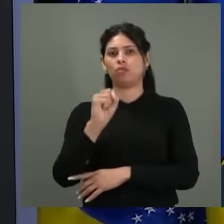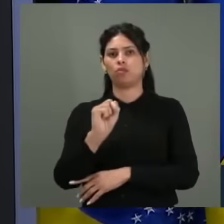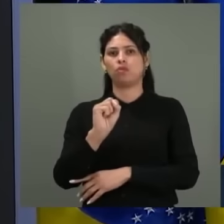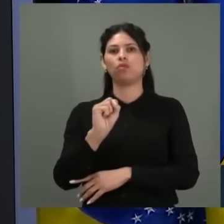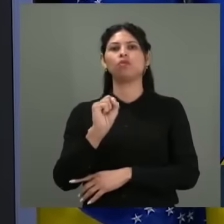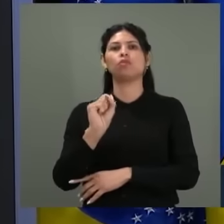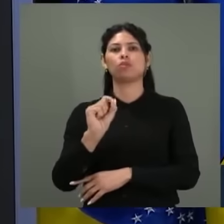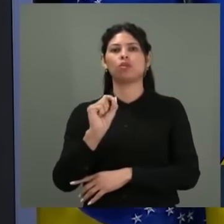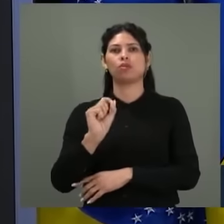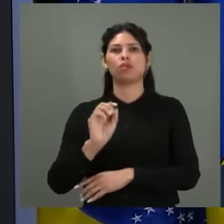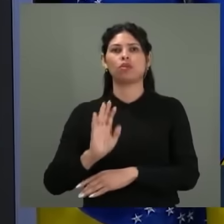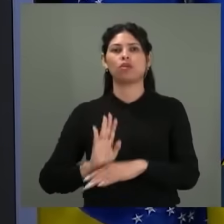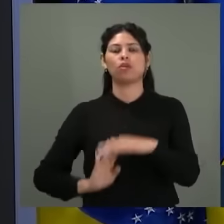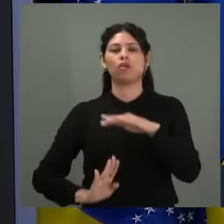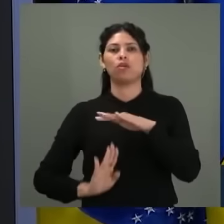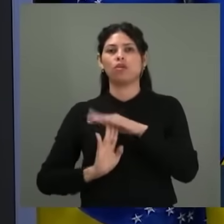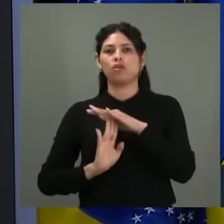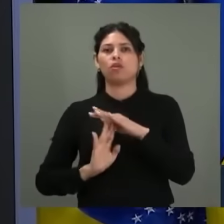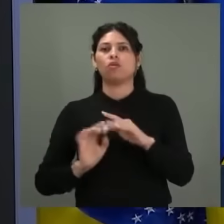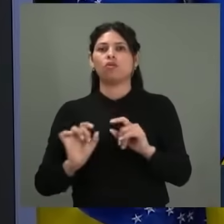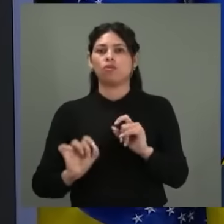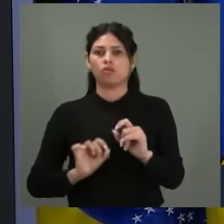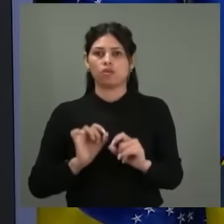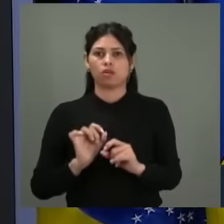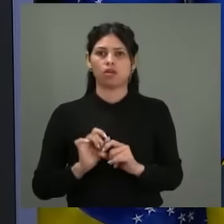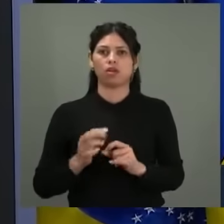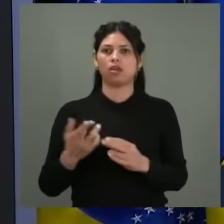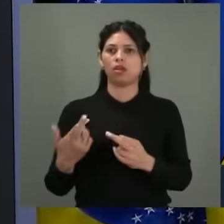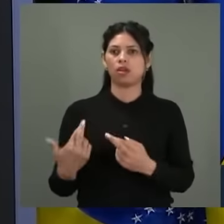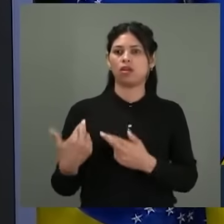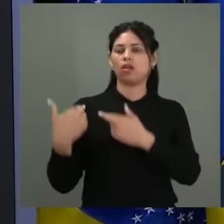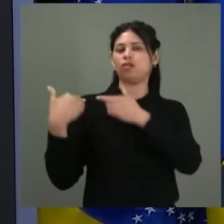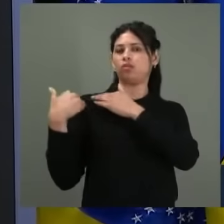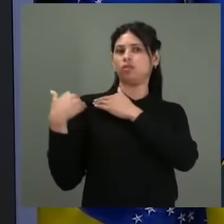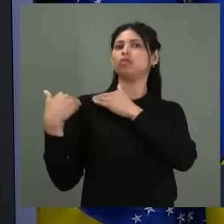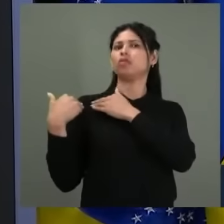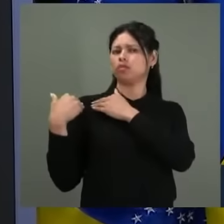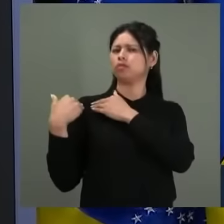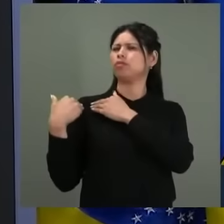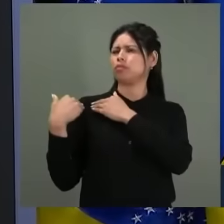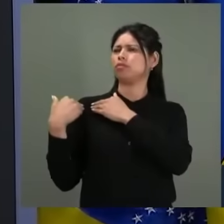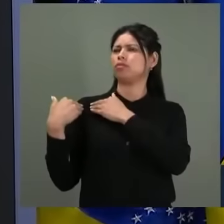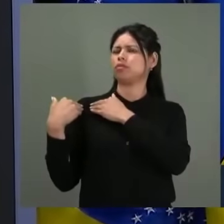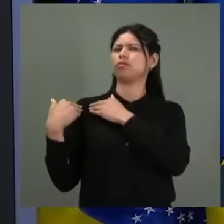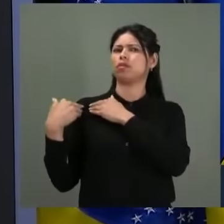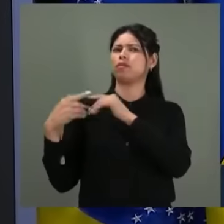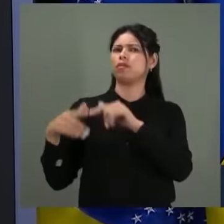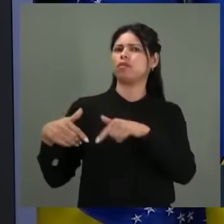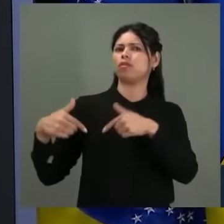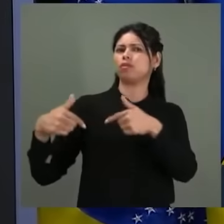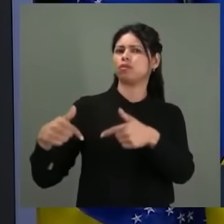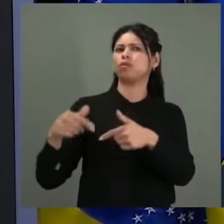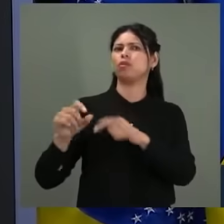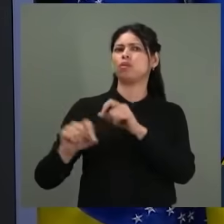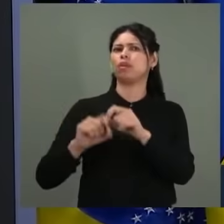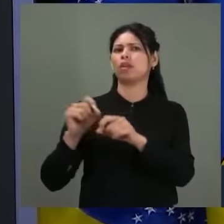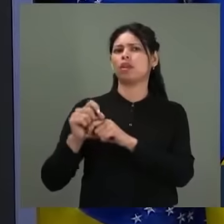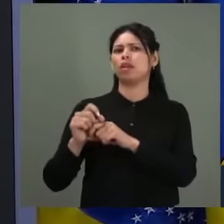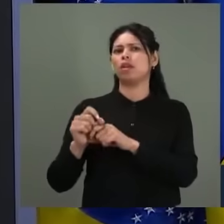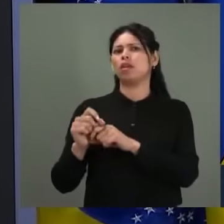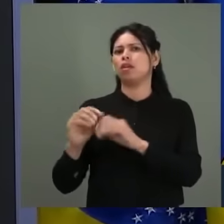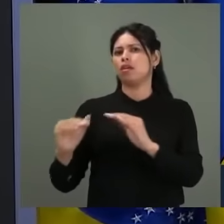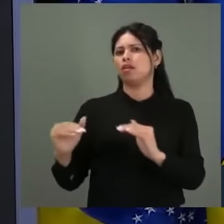limita de forma muito responsável, que até fortalece os tribunais